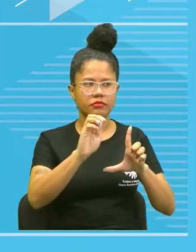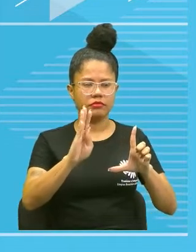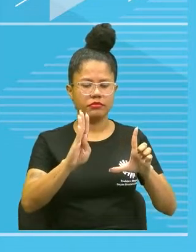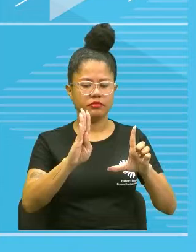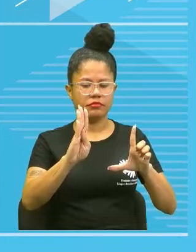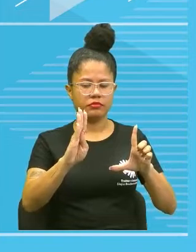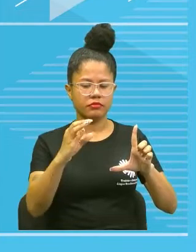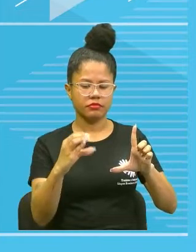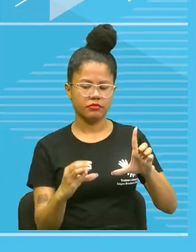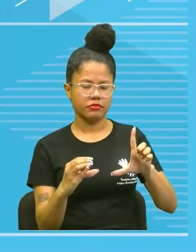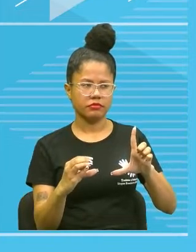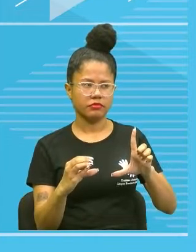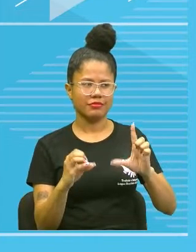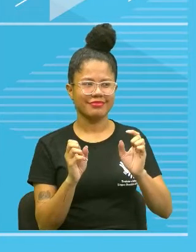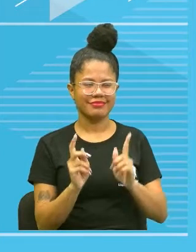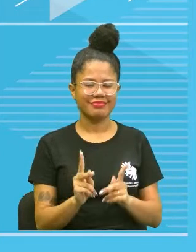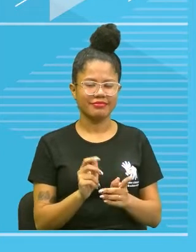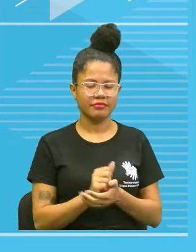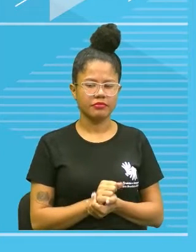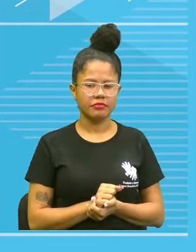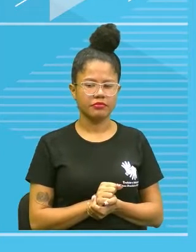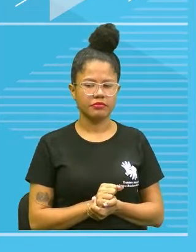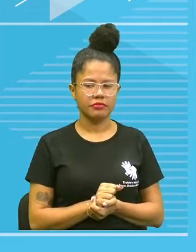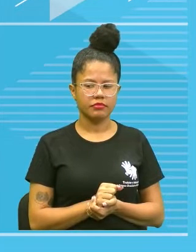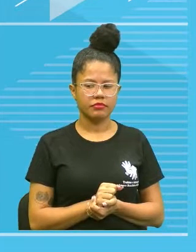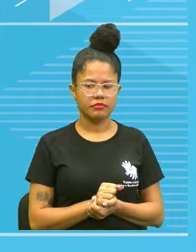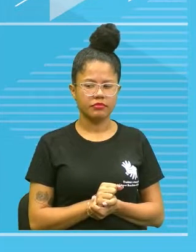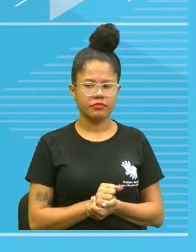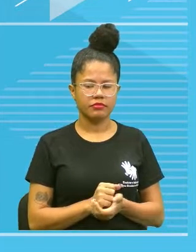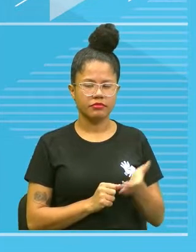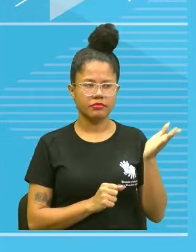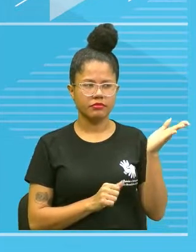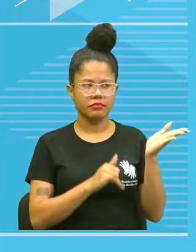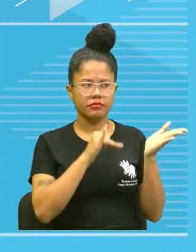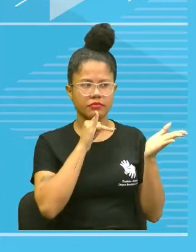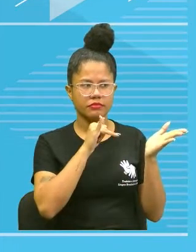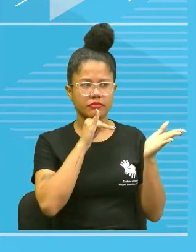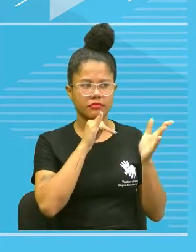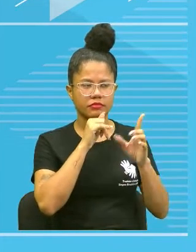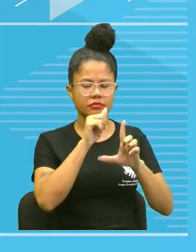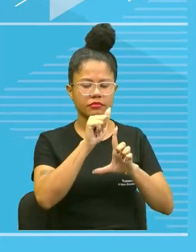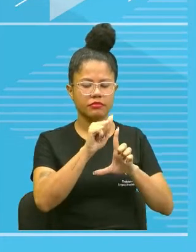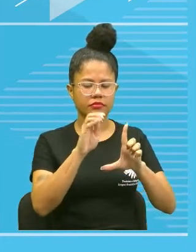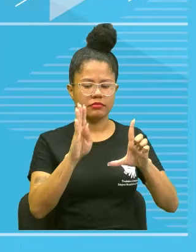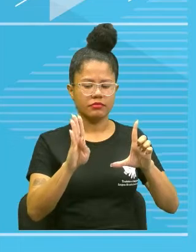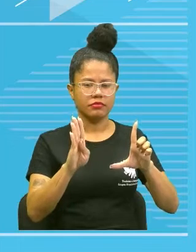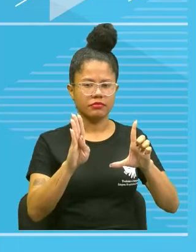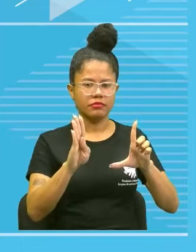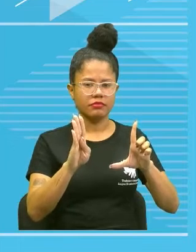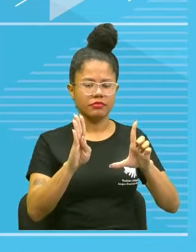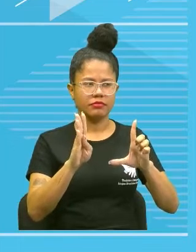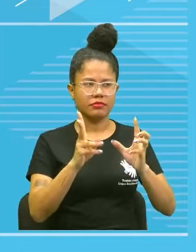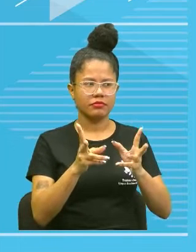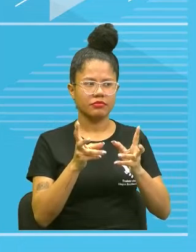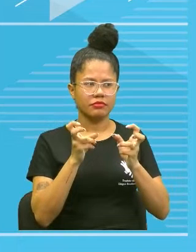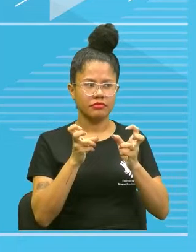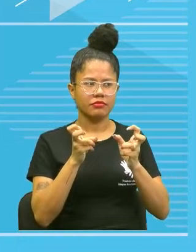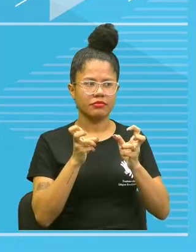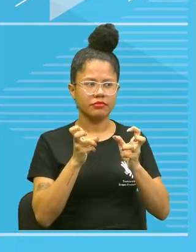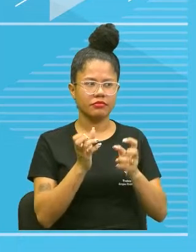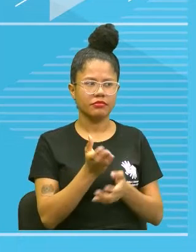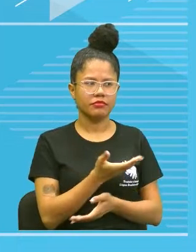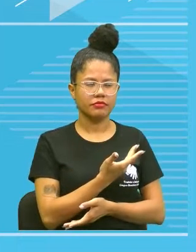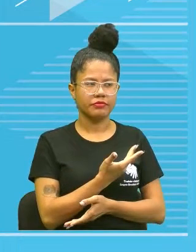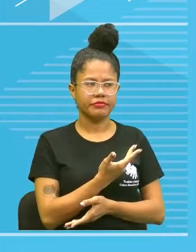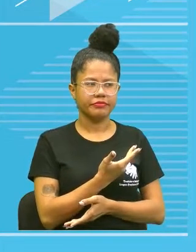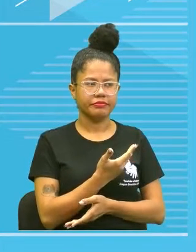e de B para C, tá bom? Então, nessa situação de A para B, percebam que a